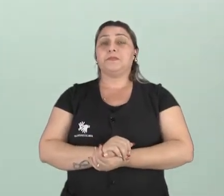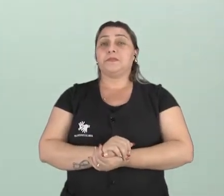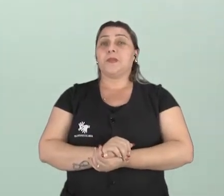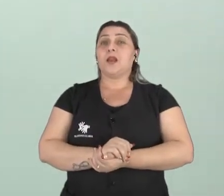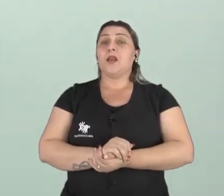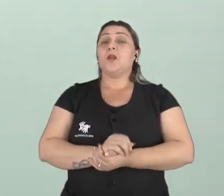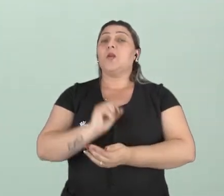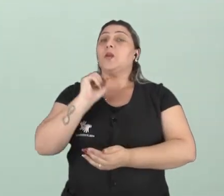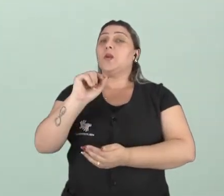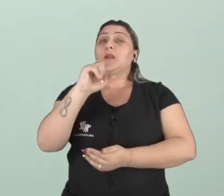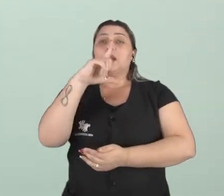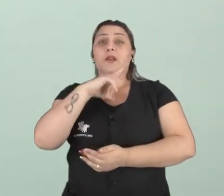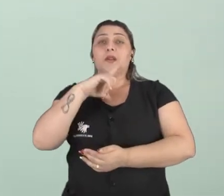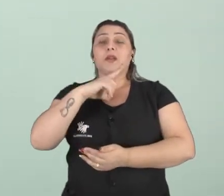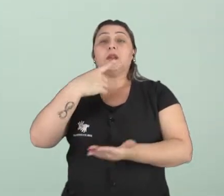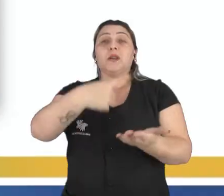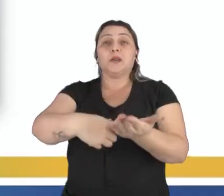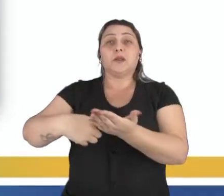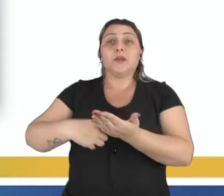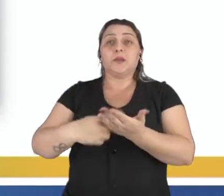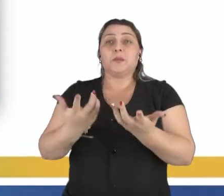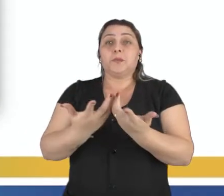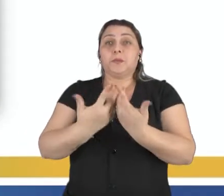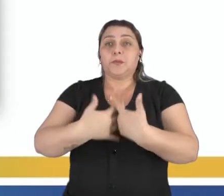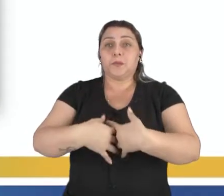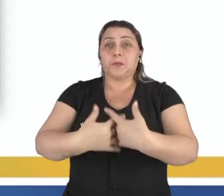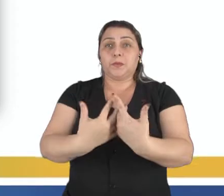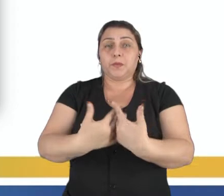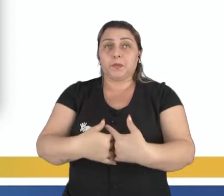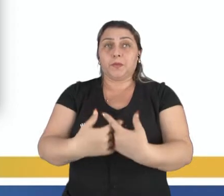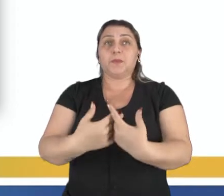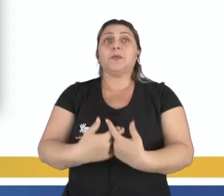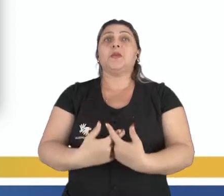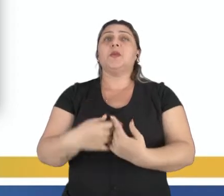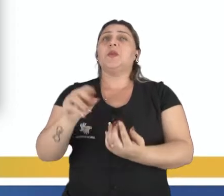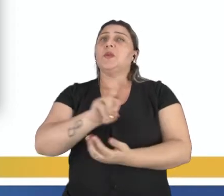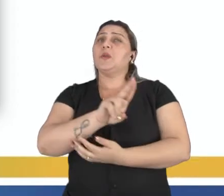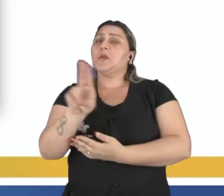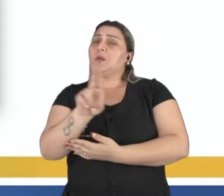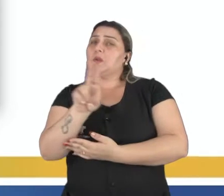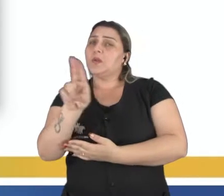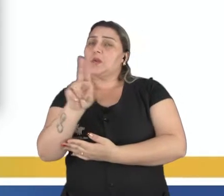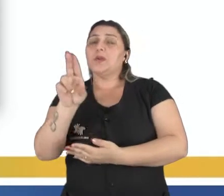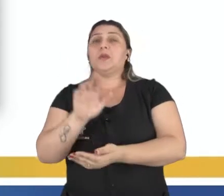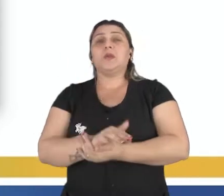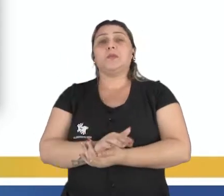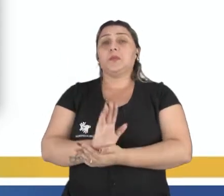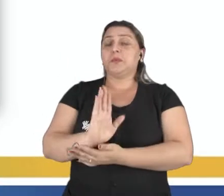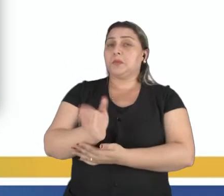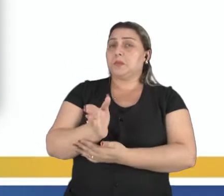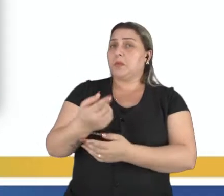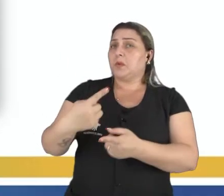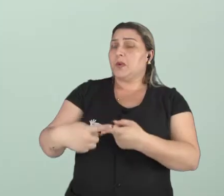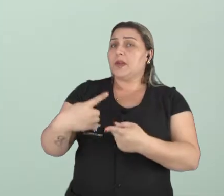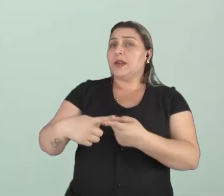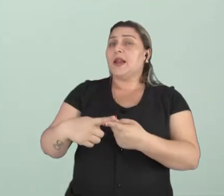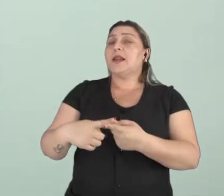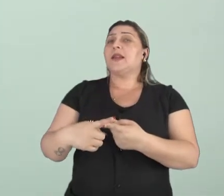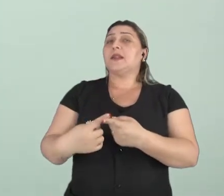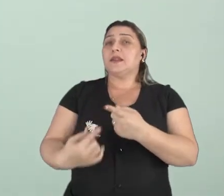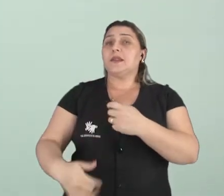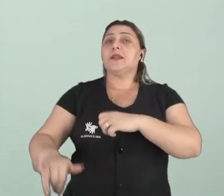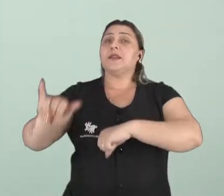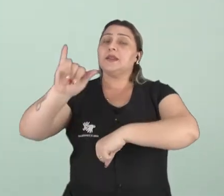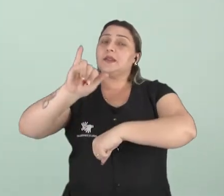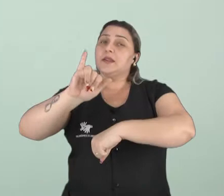então assim, o que a gente tem, o Tratado de Petrópolis. O nome, ele se diz, esse nome por conta da cidade lá